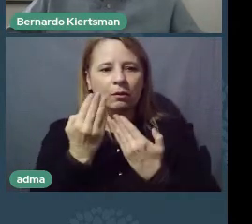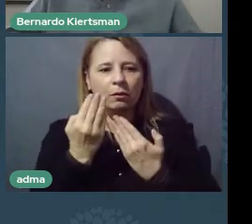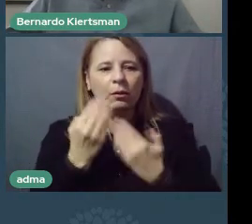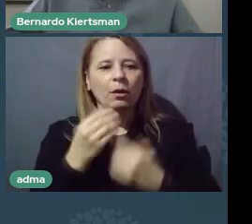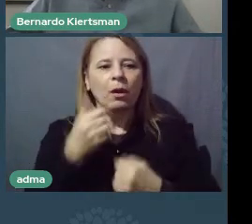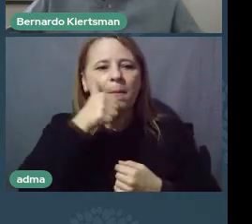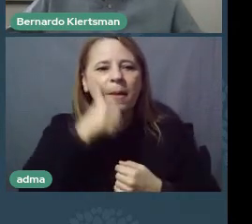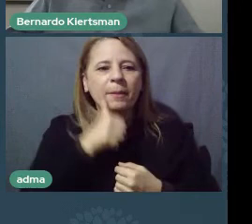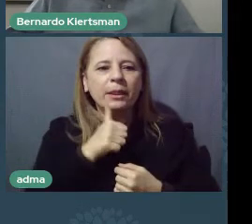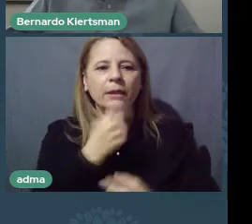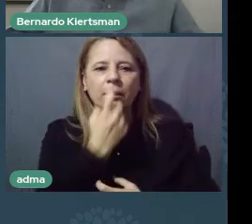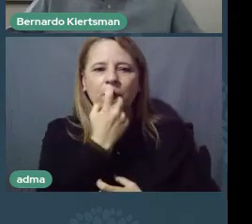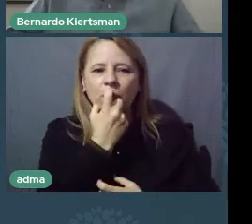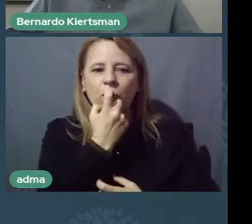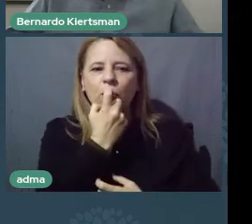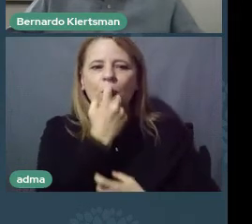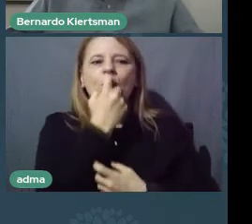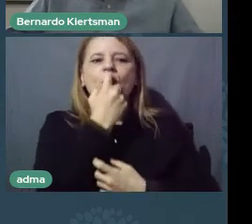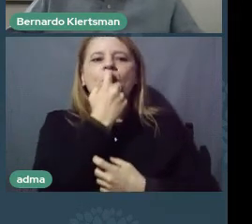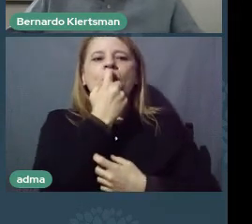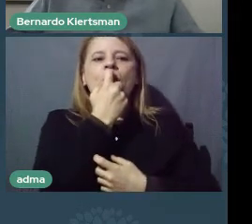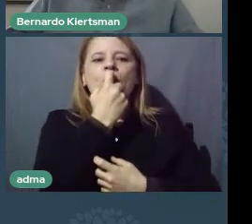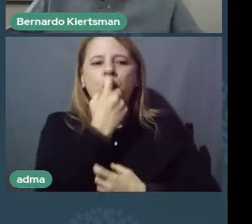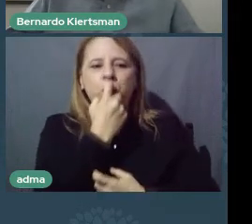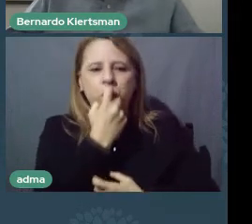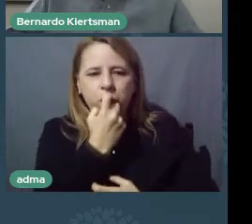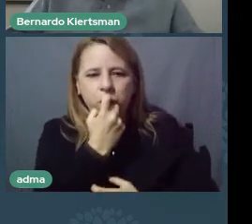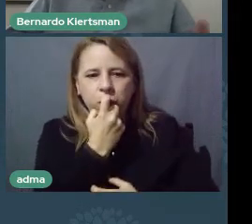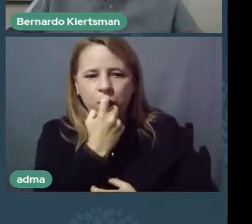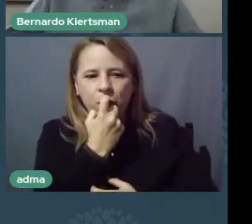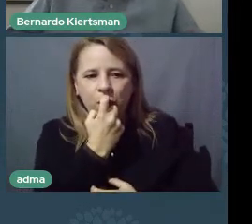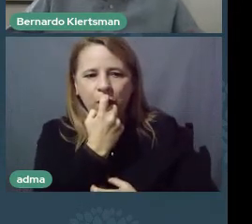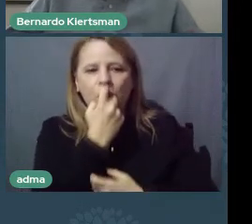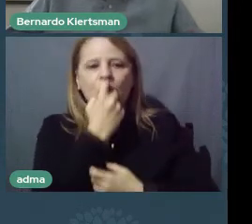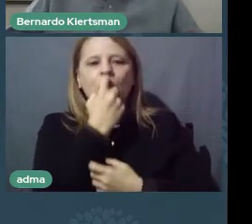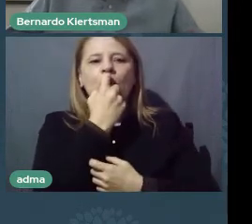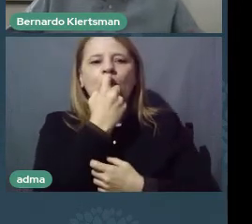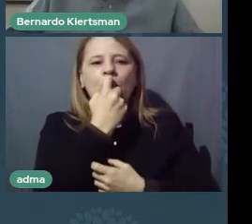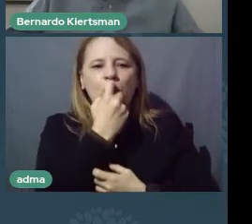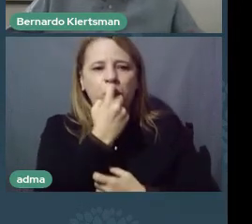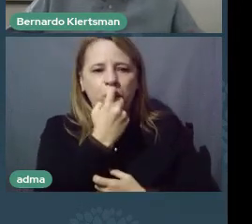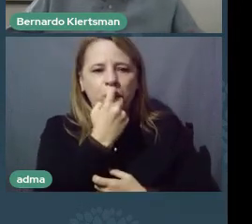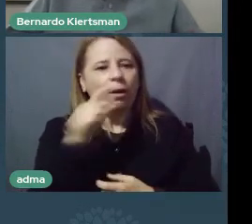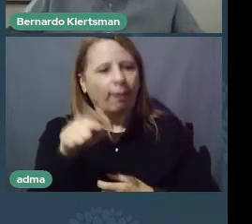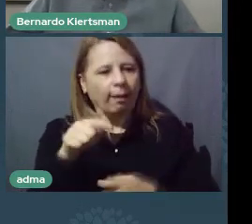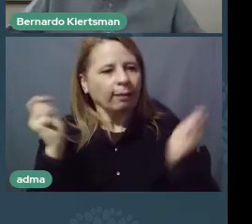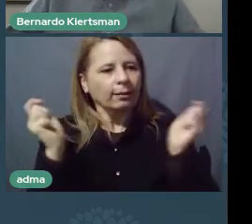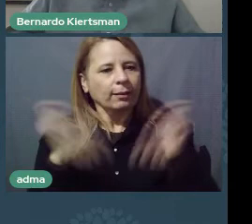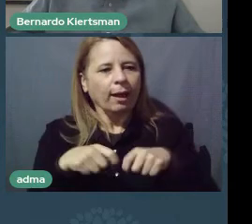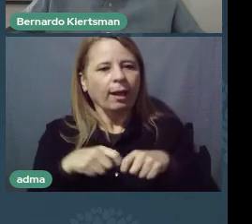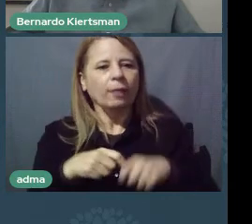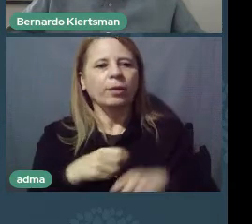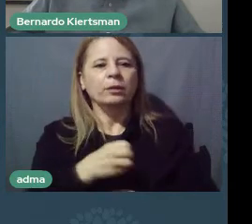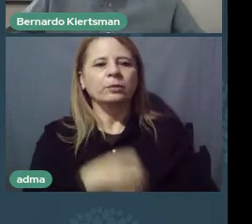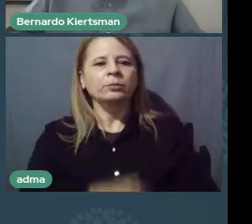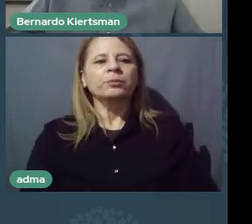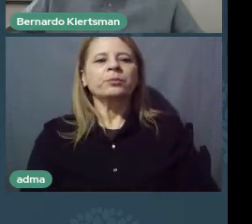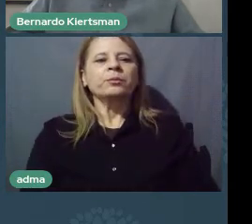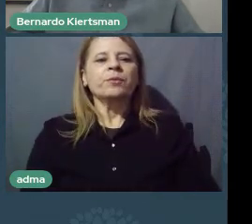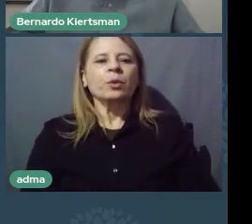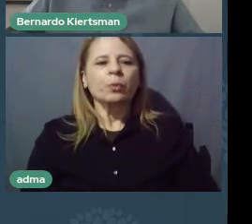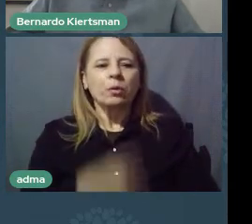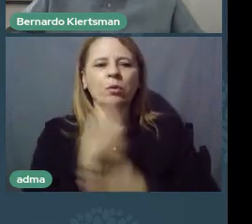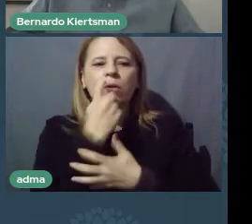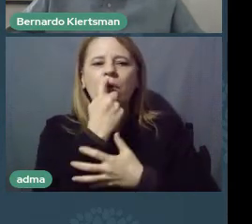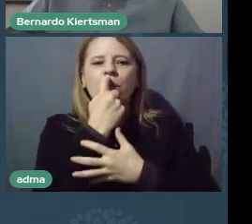menina fazendo uma espirometria num aparelhinho portátil, ela tem condições de fazer isso. É aqui, no